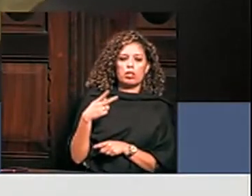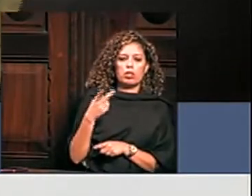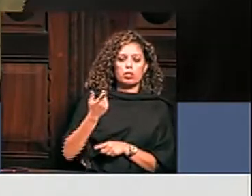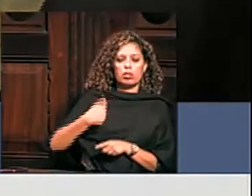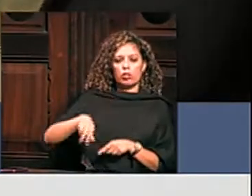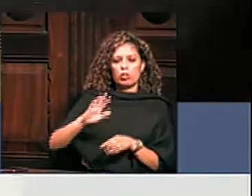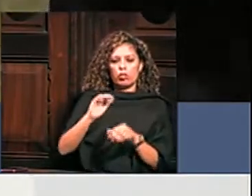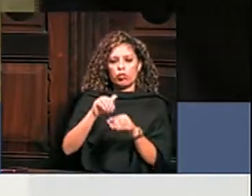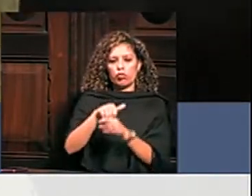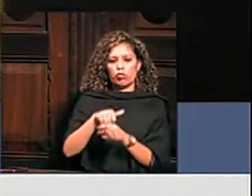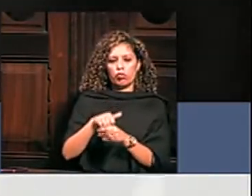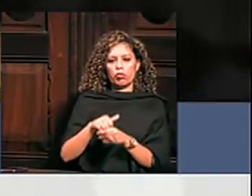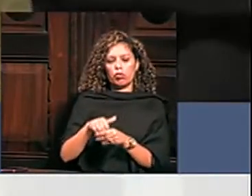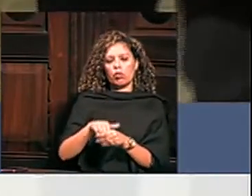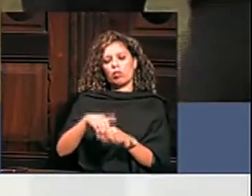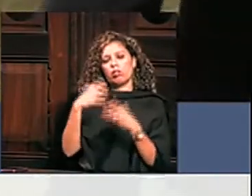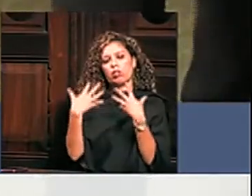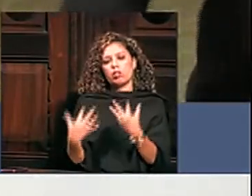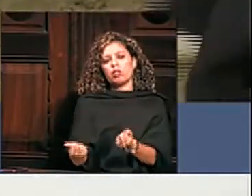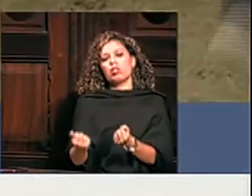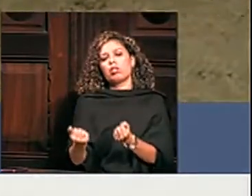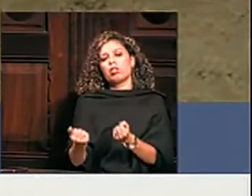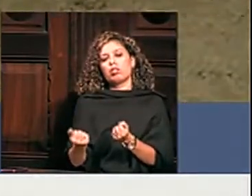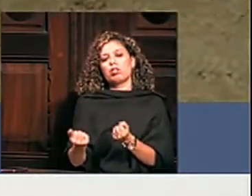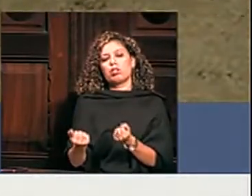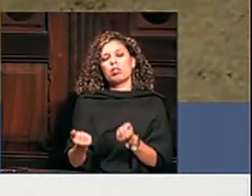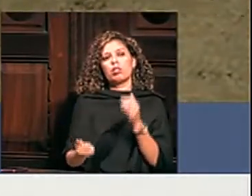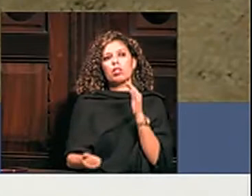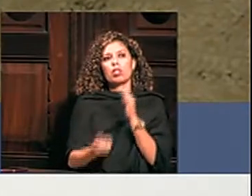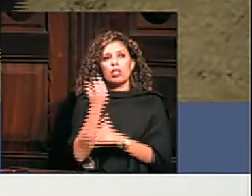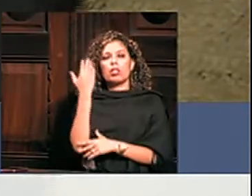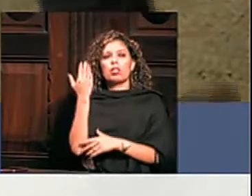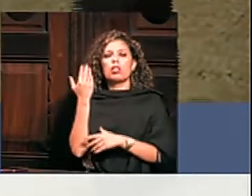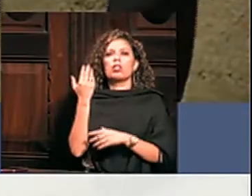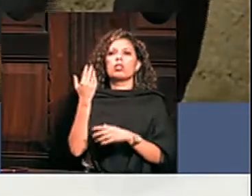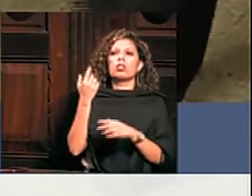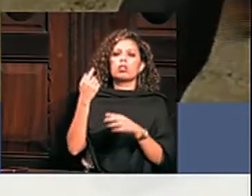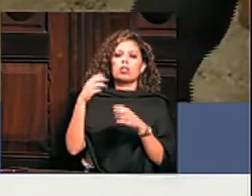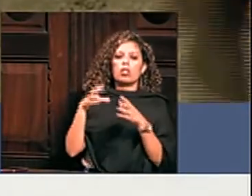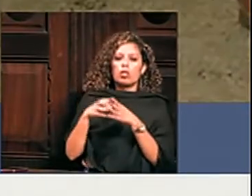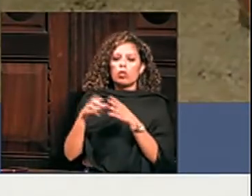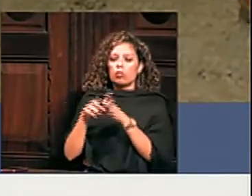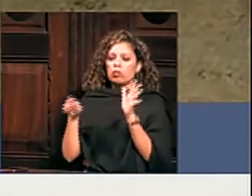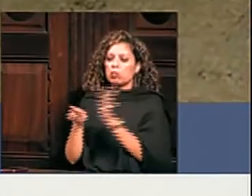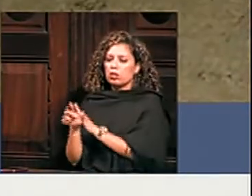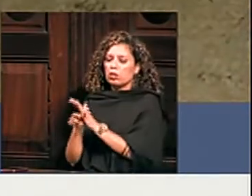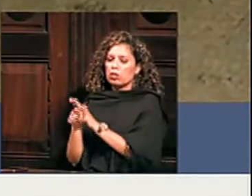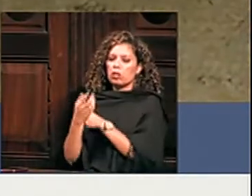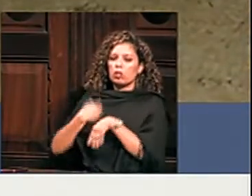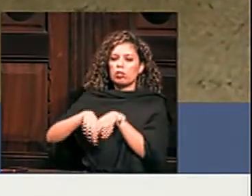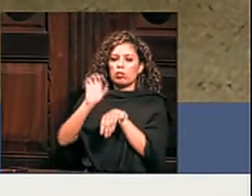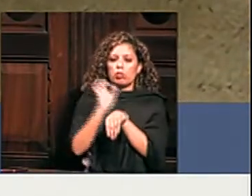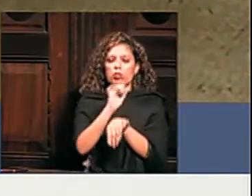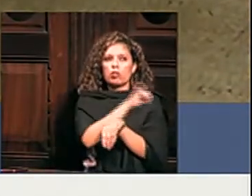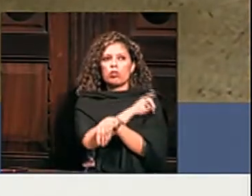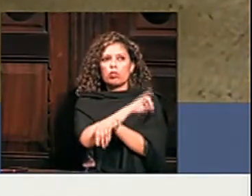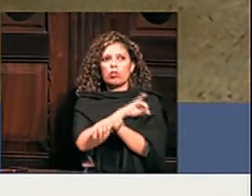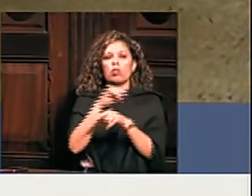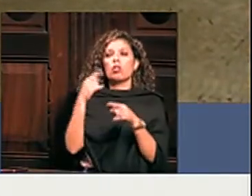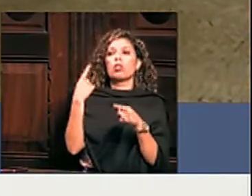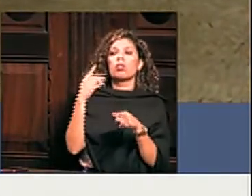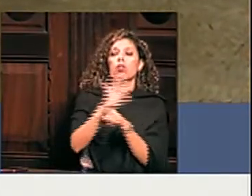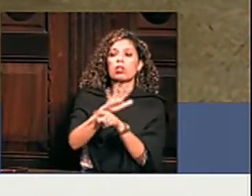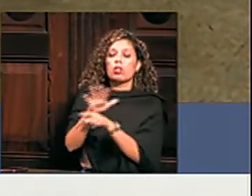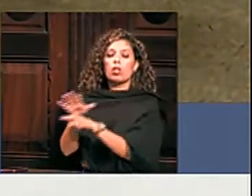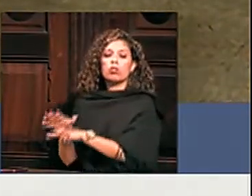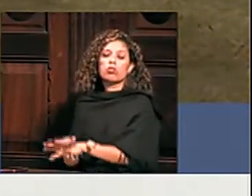voto favorável à criação da controladoria do Estado. Isso vai permitir com que